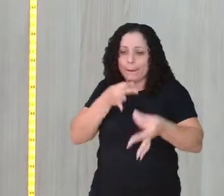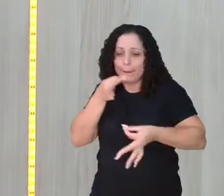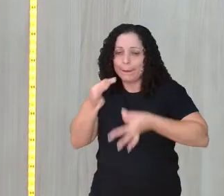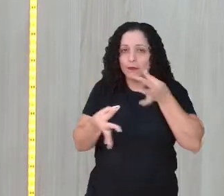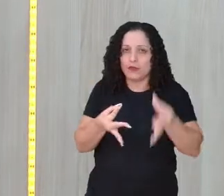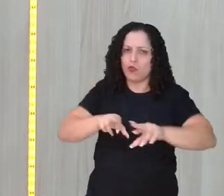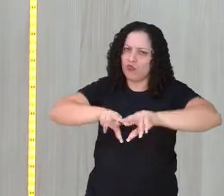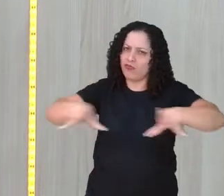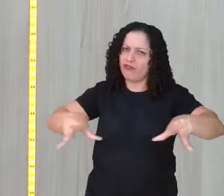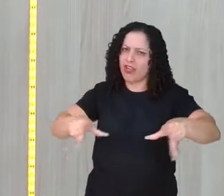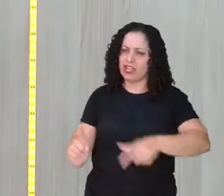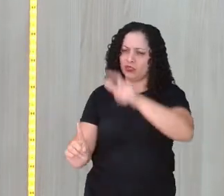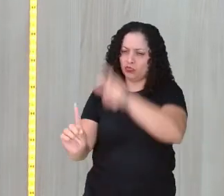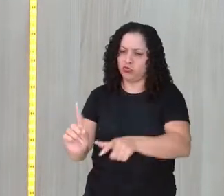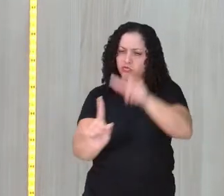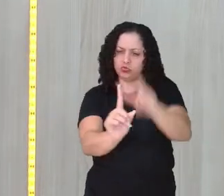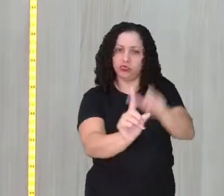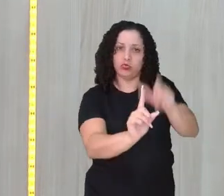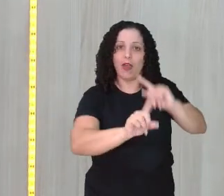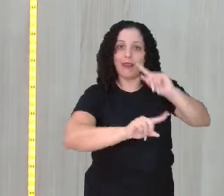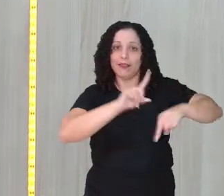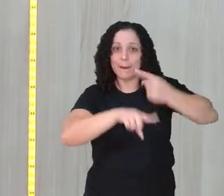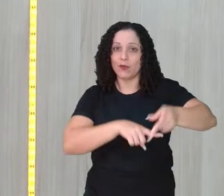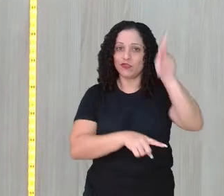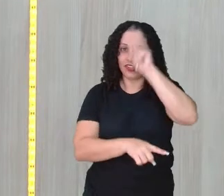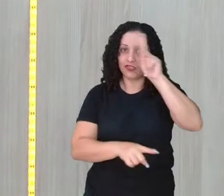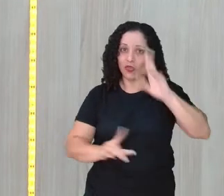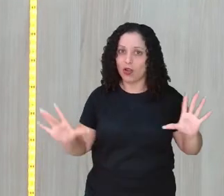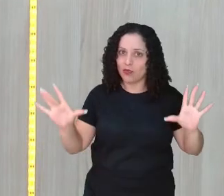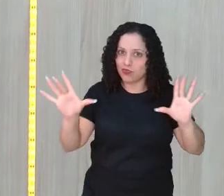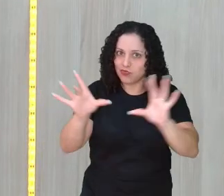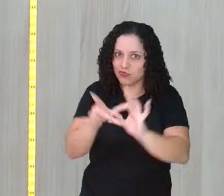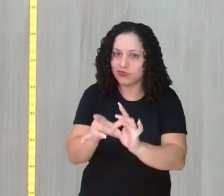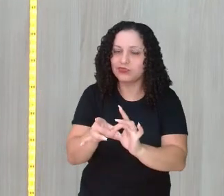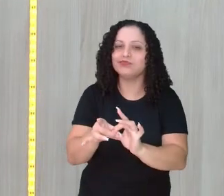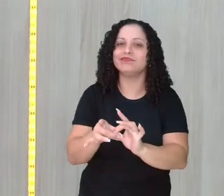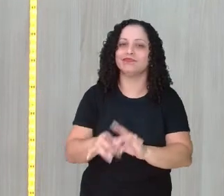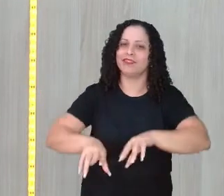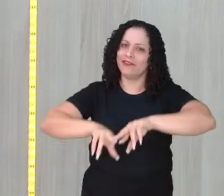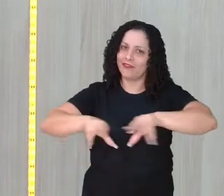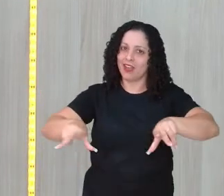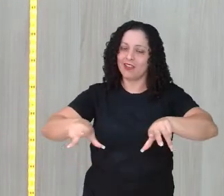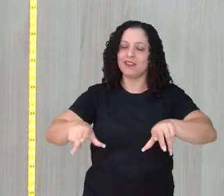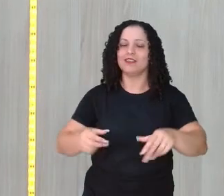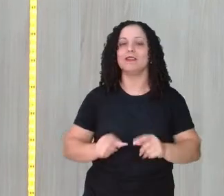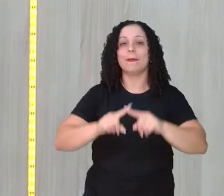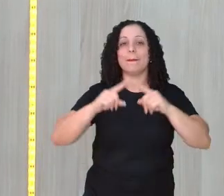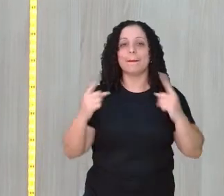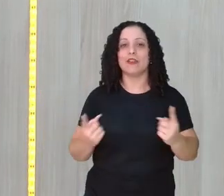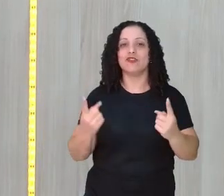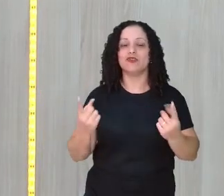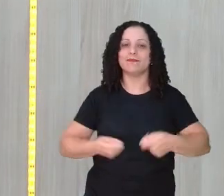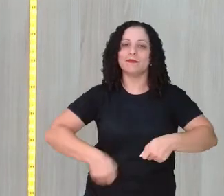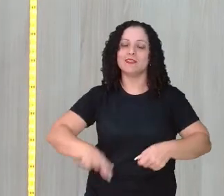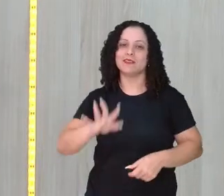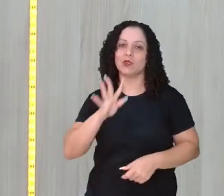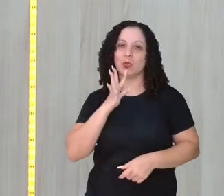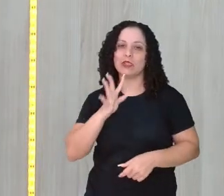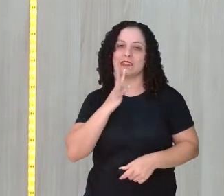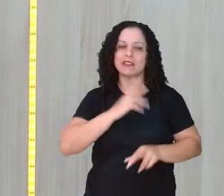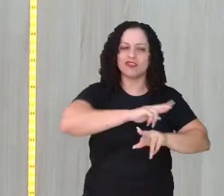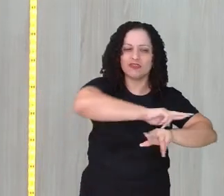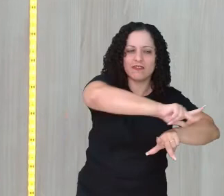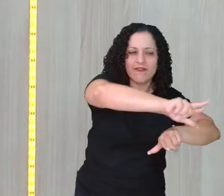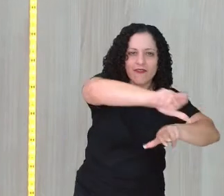que depois no desenrolar da trama ele vai virar outra coisa. Exatamente. Mas é importante que a gente tenha essa